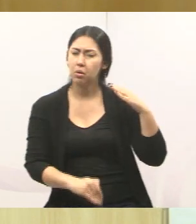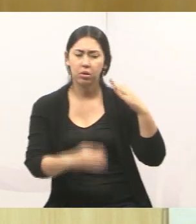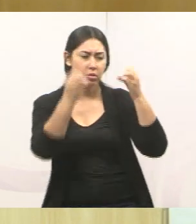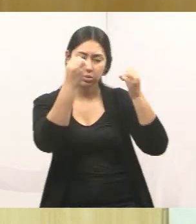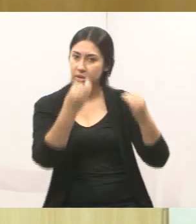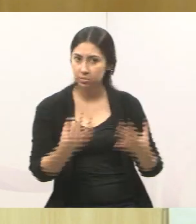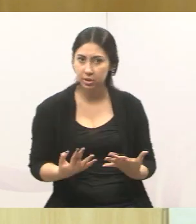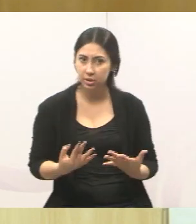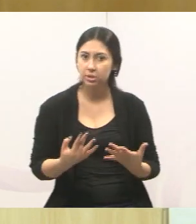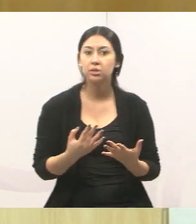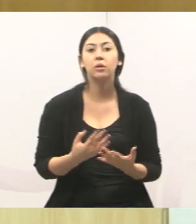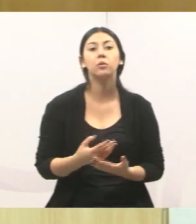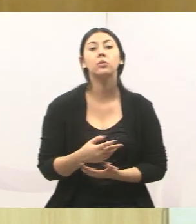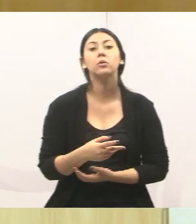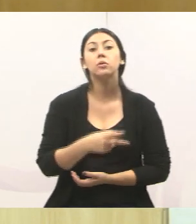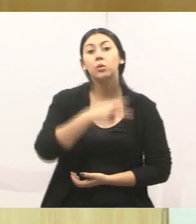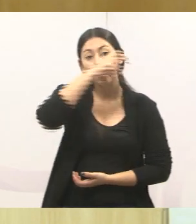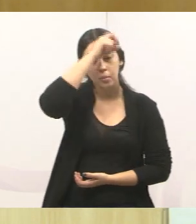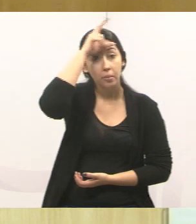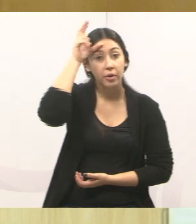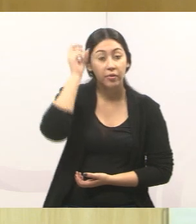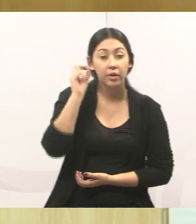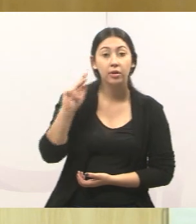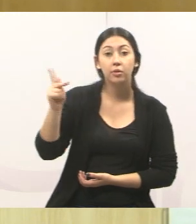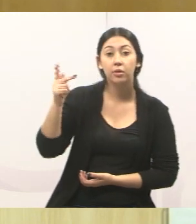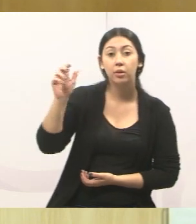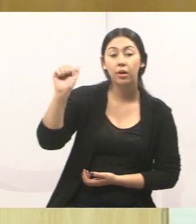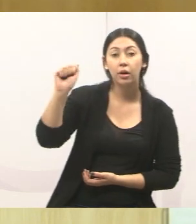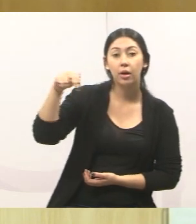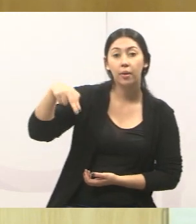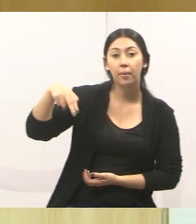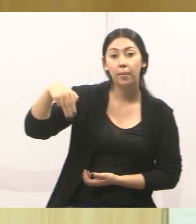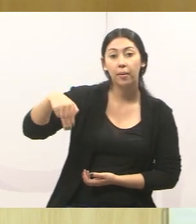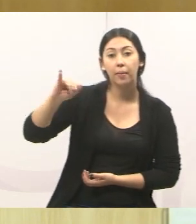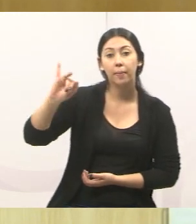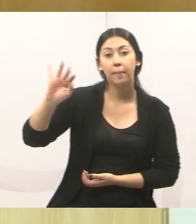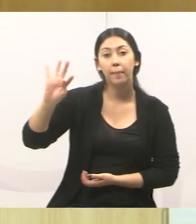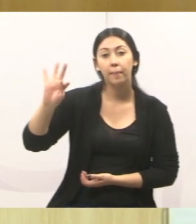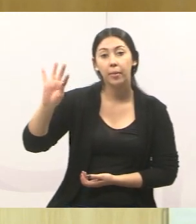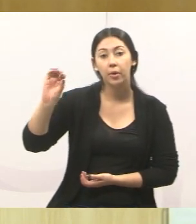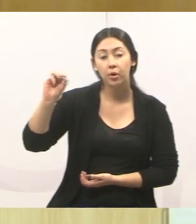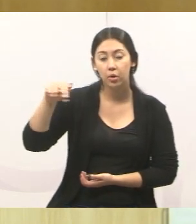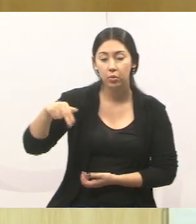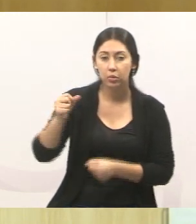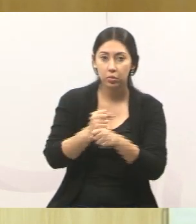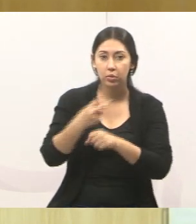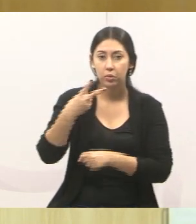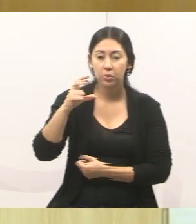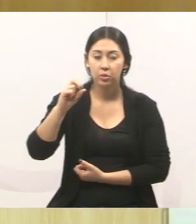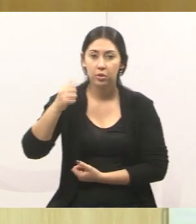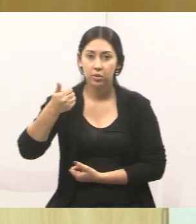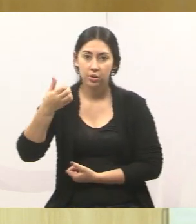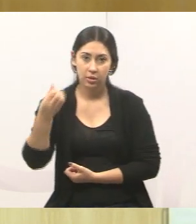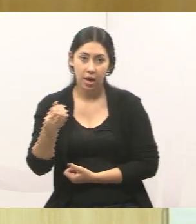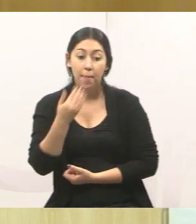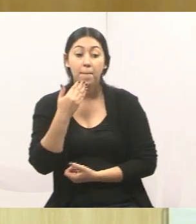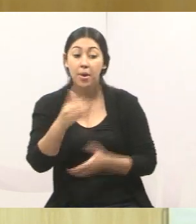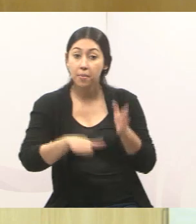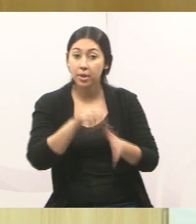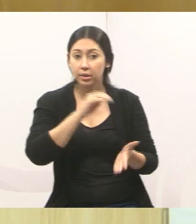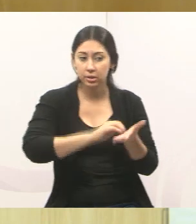às contas de 2016 que estão em julgamento. Peço ao primeiro secretário que proceda a